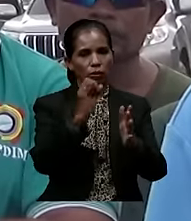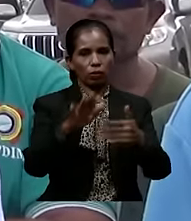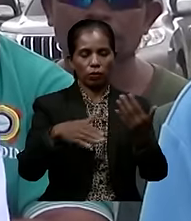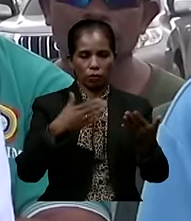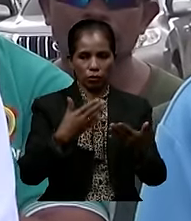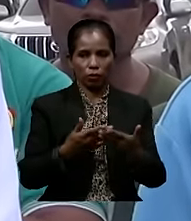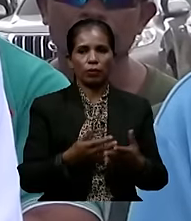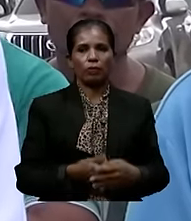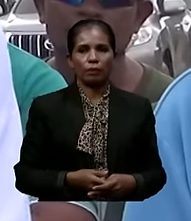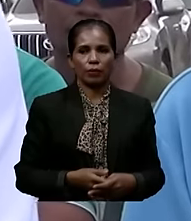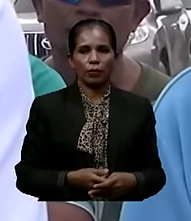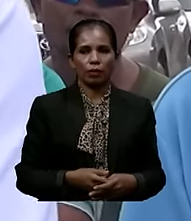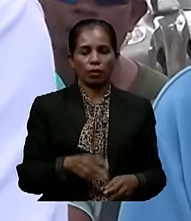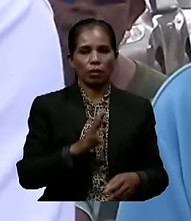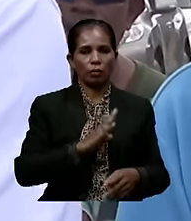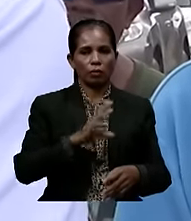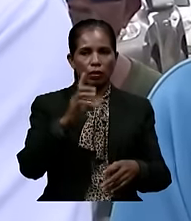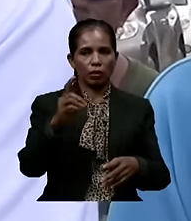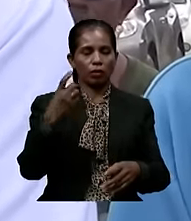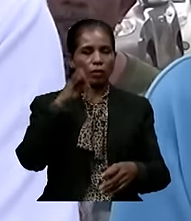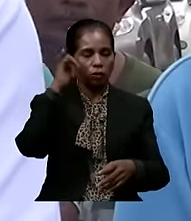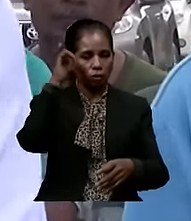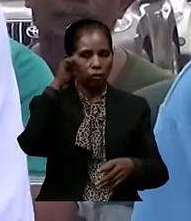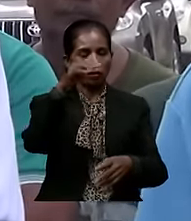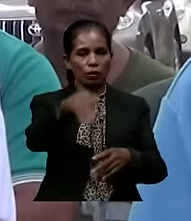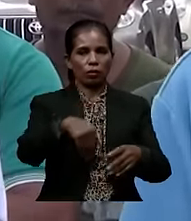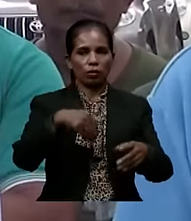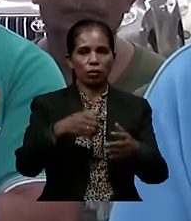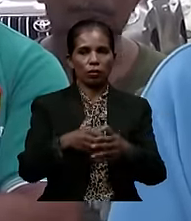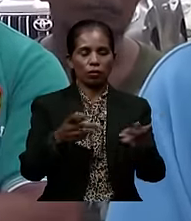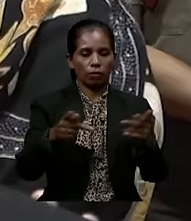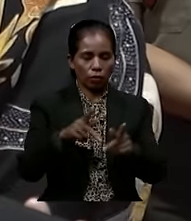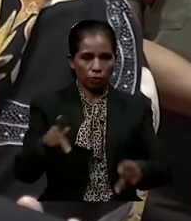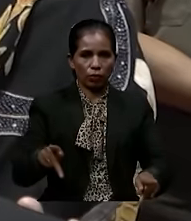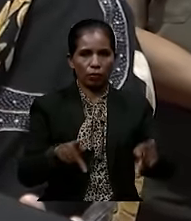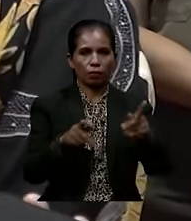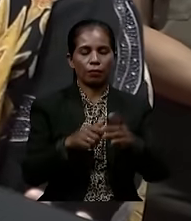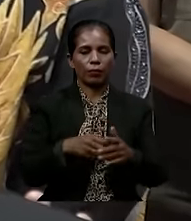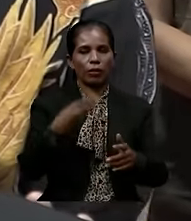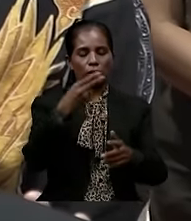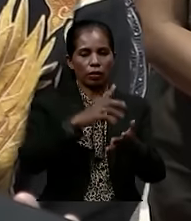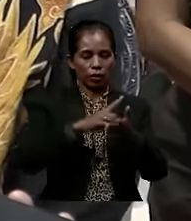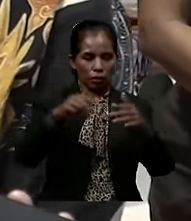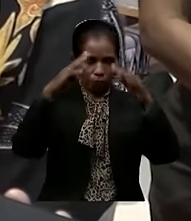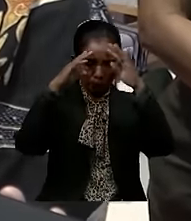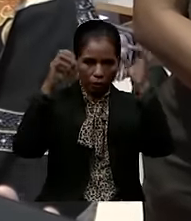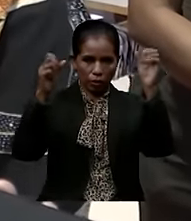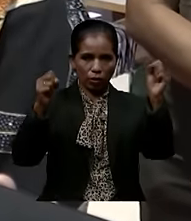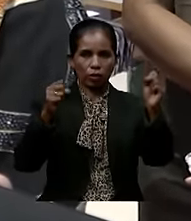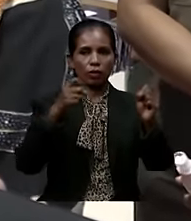Santana, Bairro Vida Santana, nem está o Seik Bacurá, espaço público. E a quinta semana, né? Presidente da